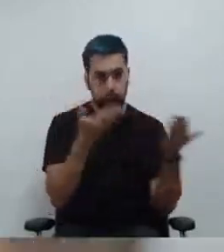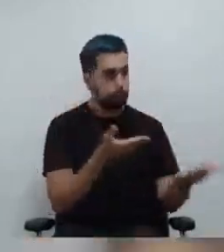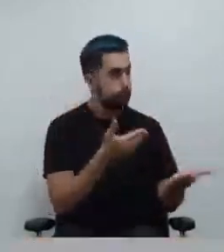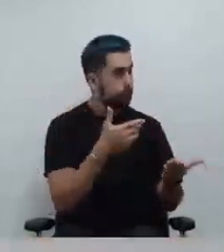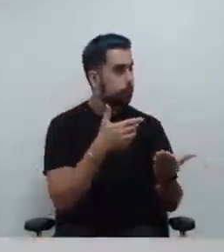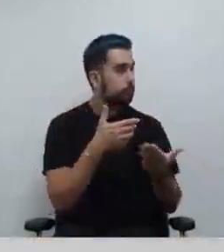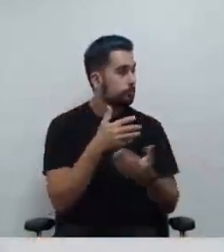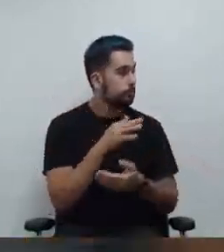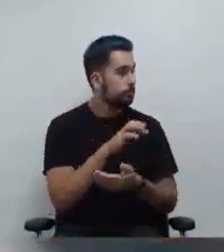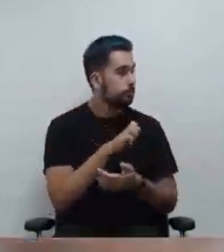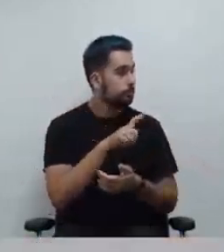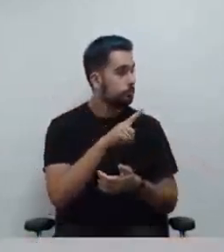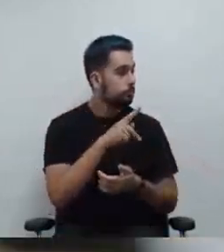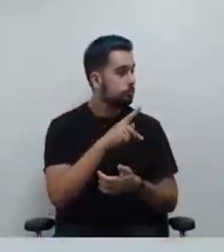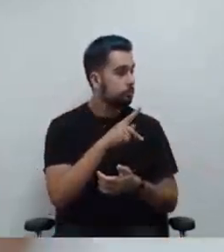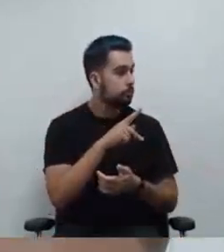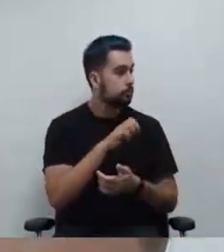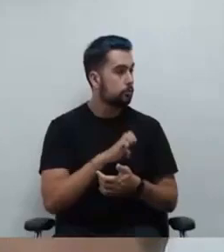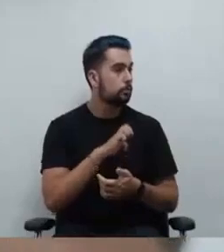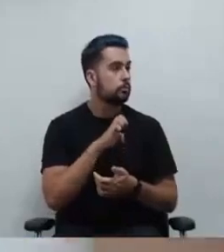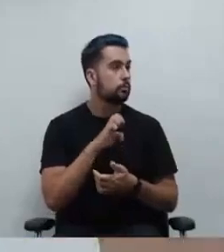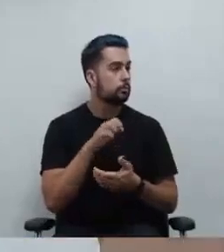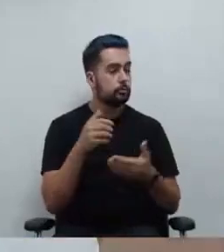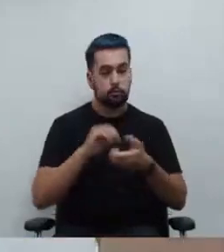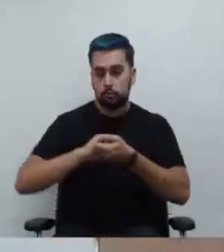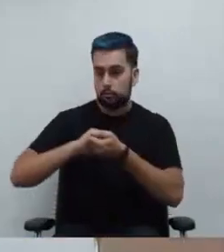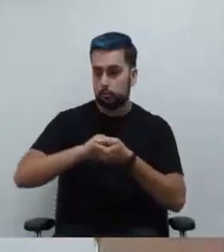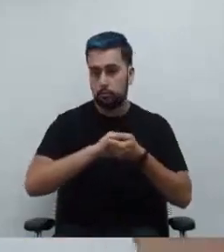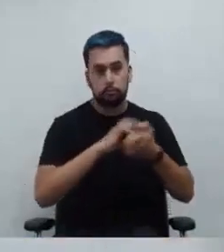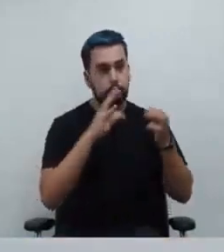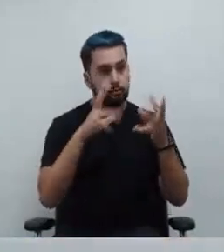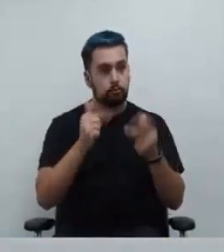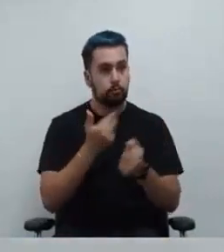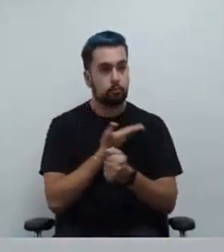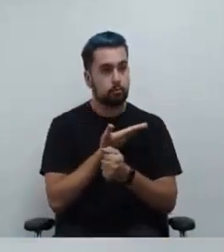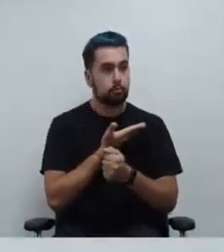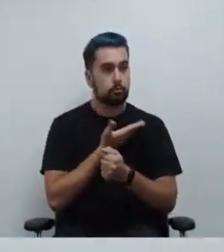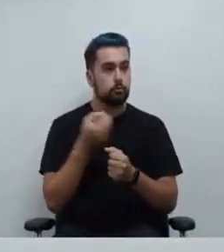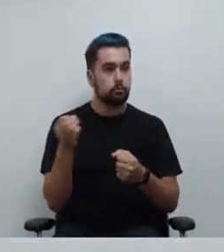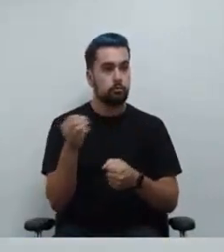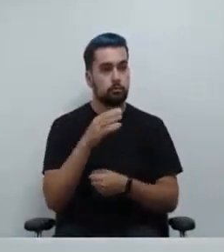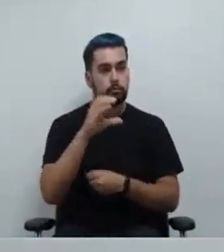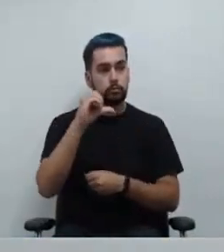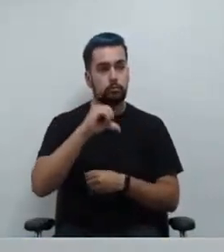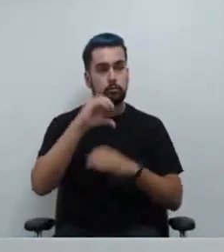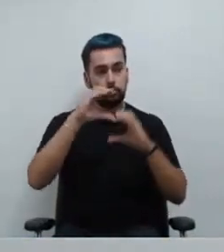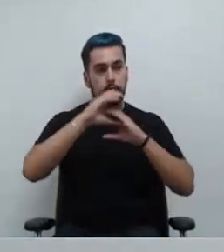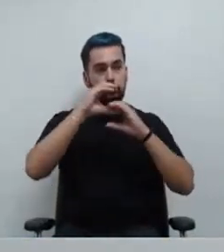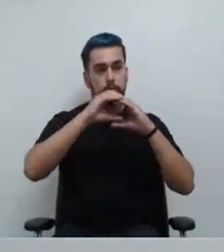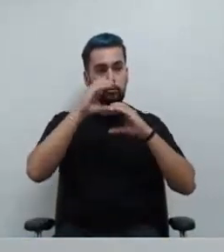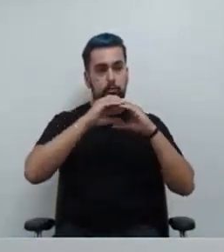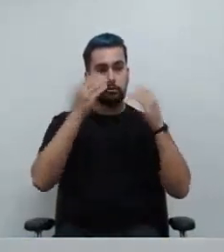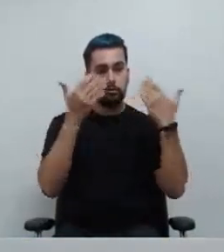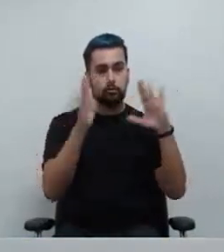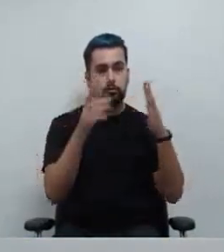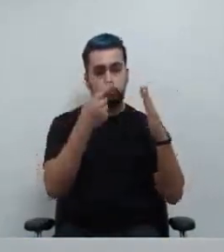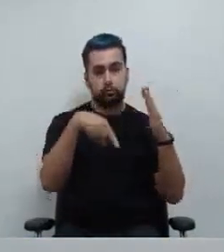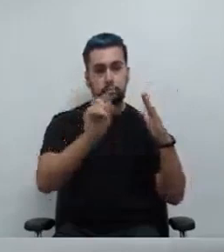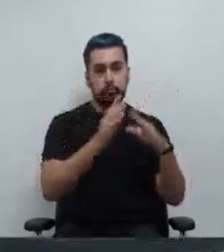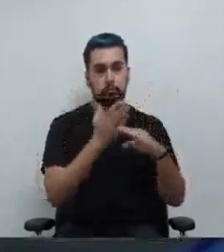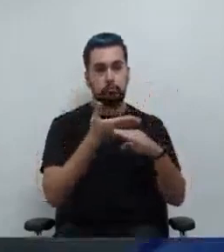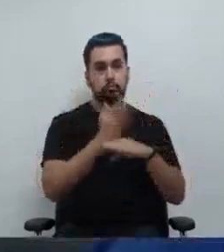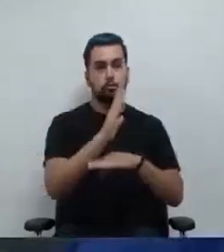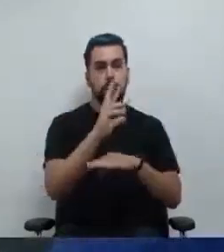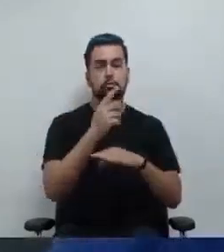Felipe. Queria saudar aqui todos os novos e novas colegas do nono concurso, parabenizá-los pela aprovação, desejar